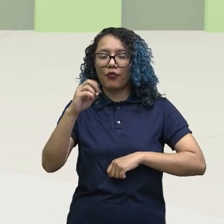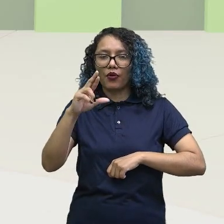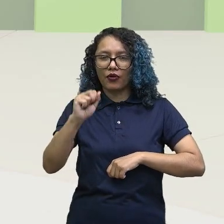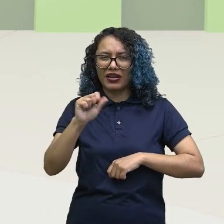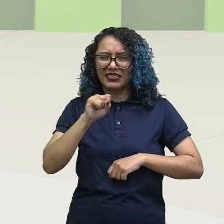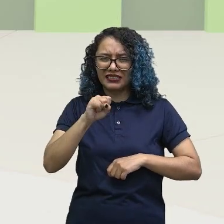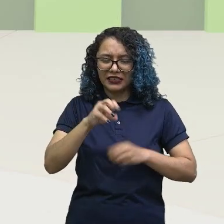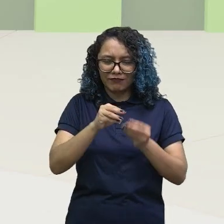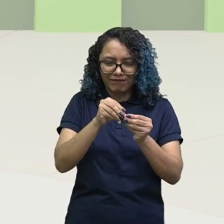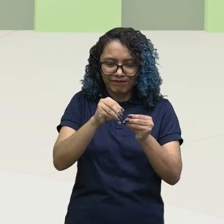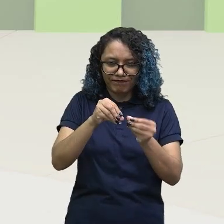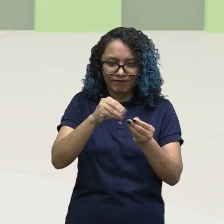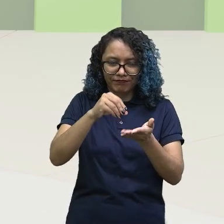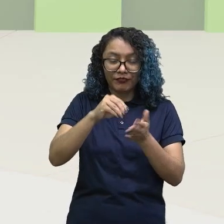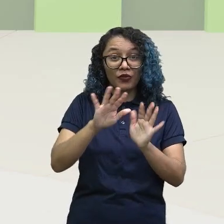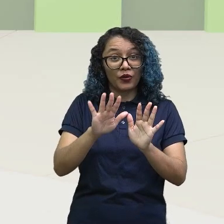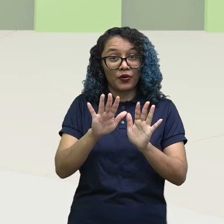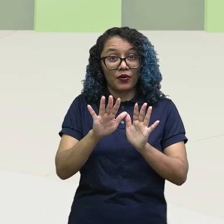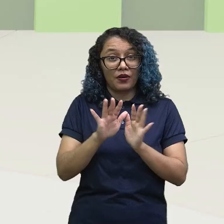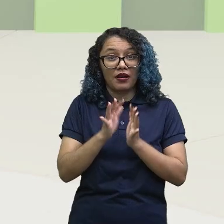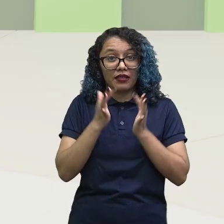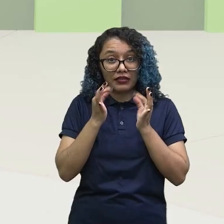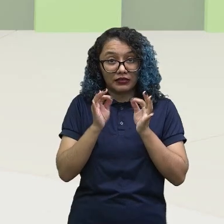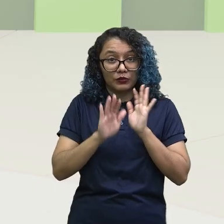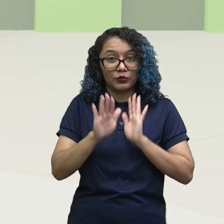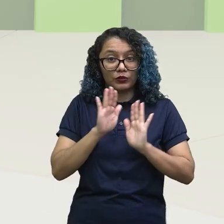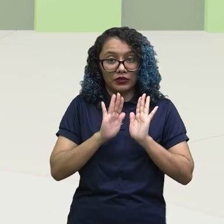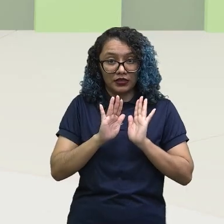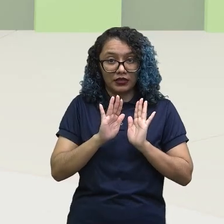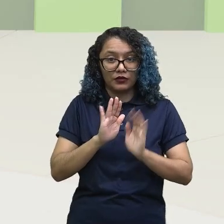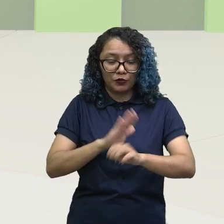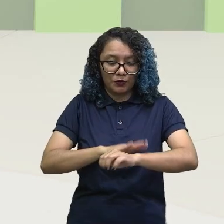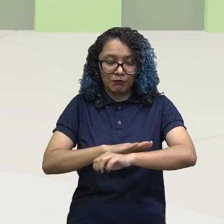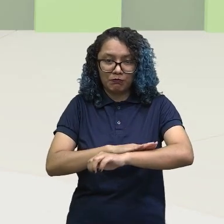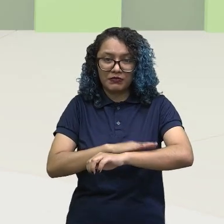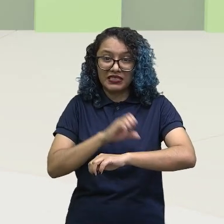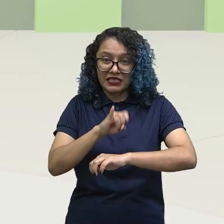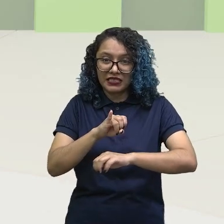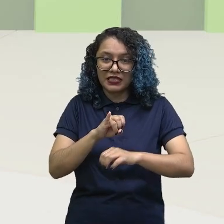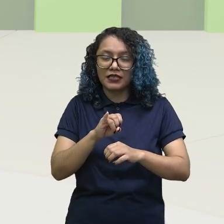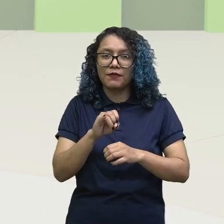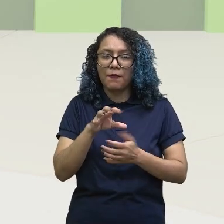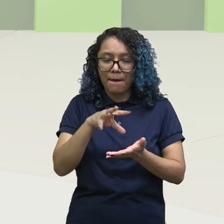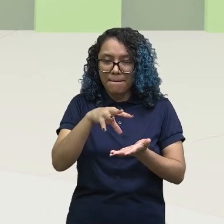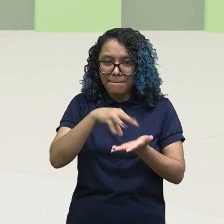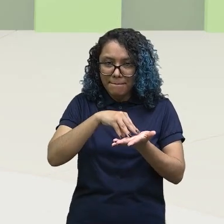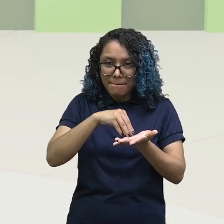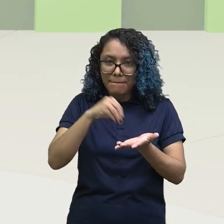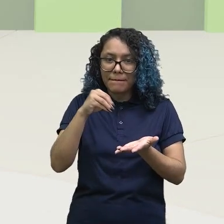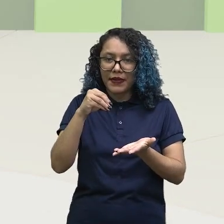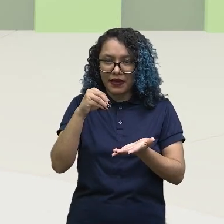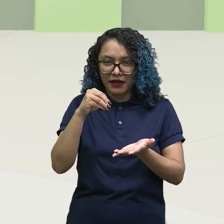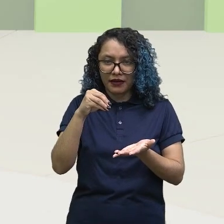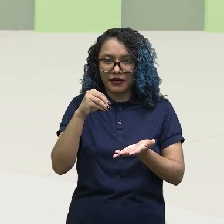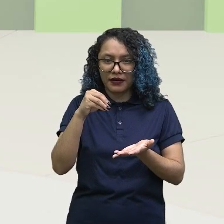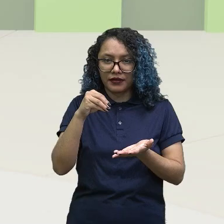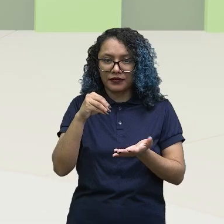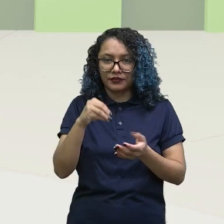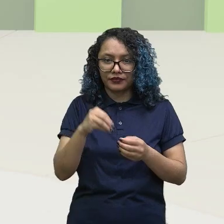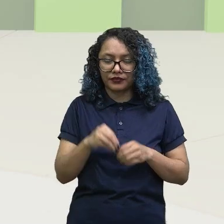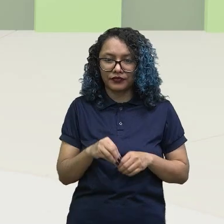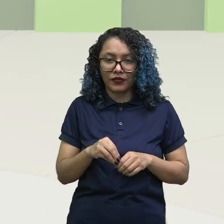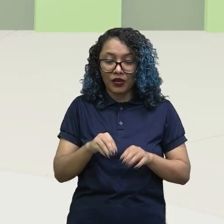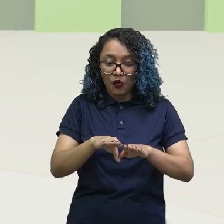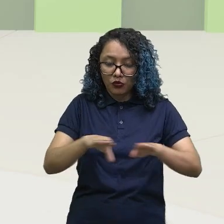pozinho, pelo amor de Deus, cuidado. Se você pegar este material e colocar no